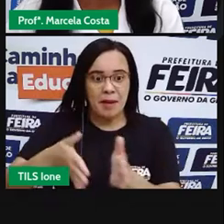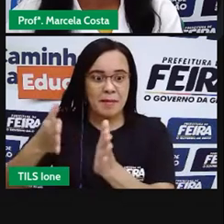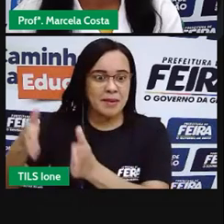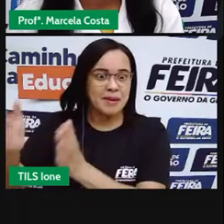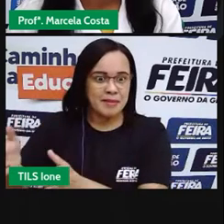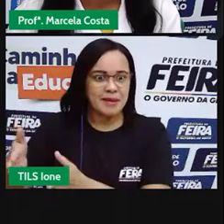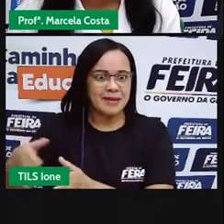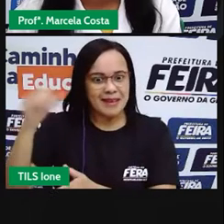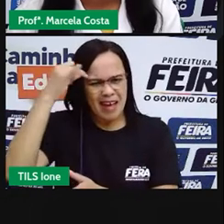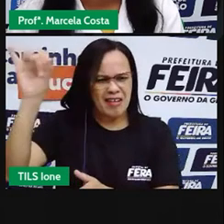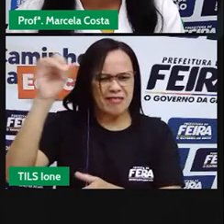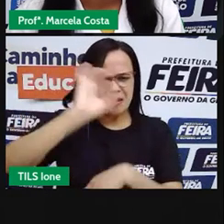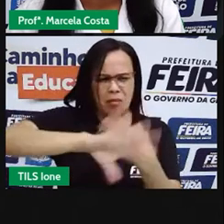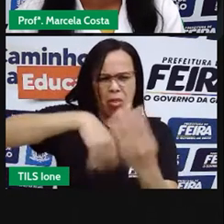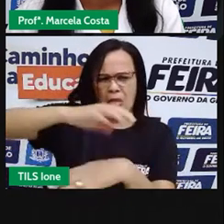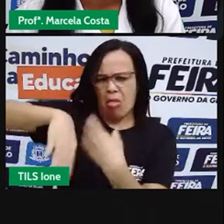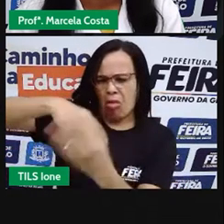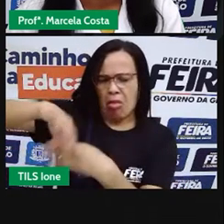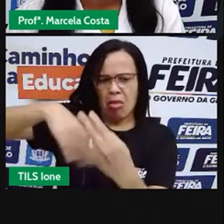1